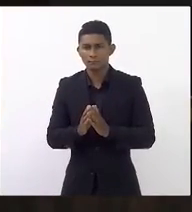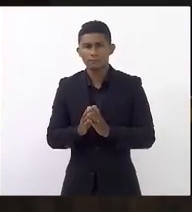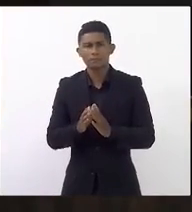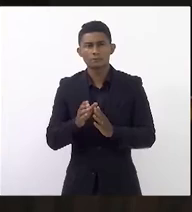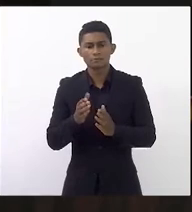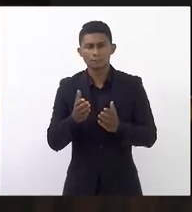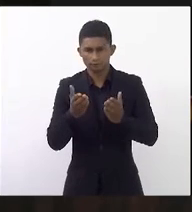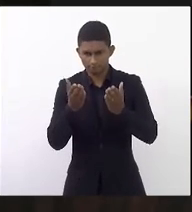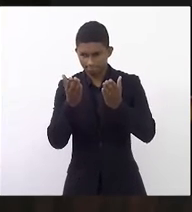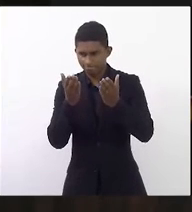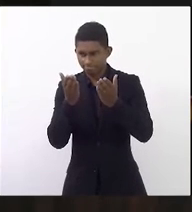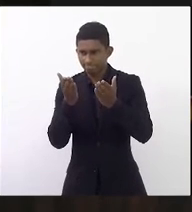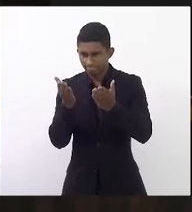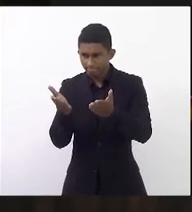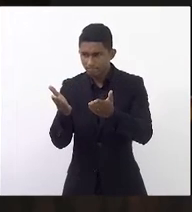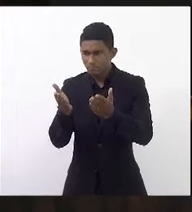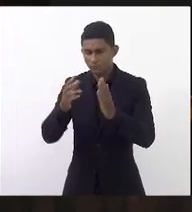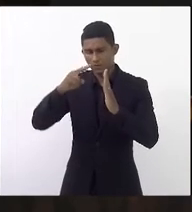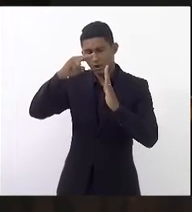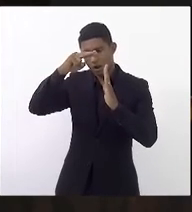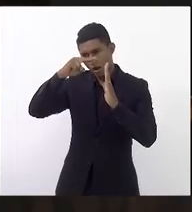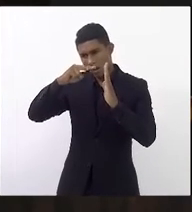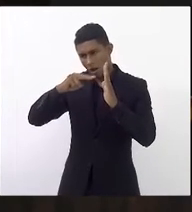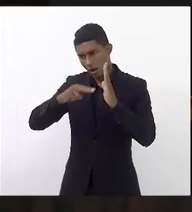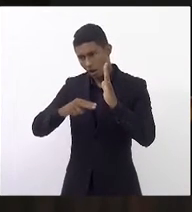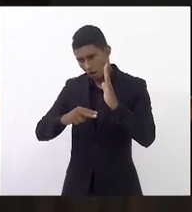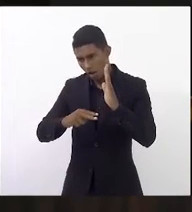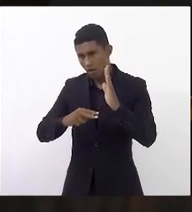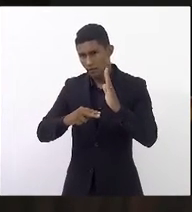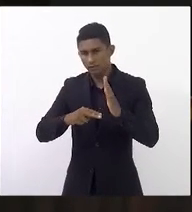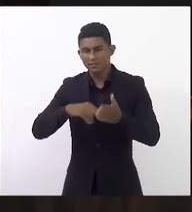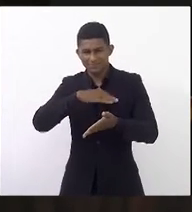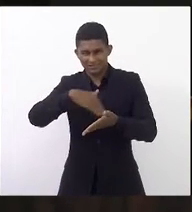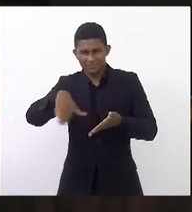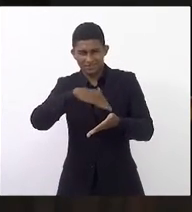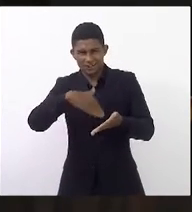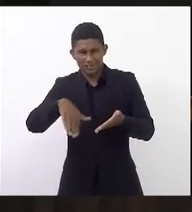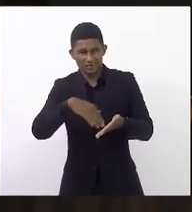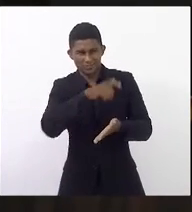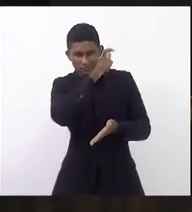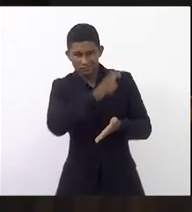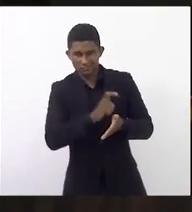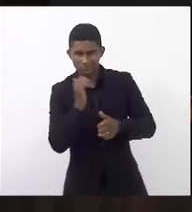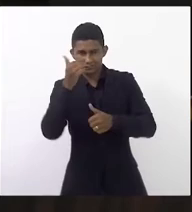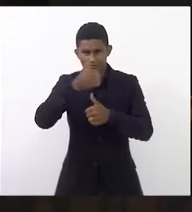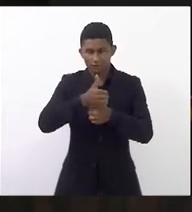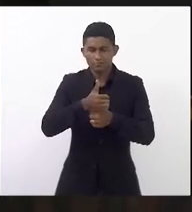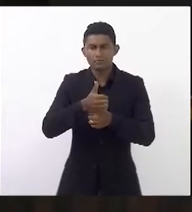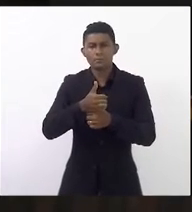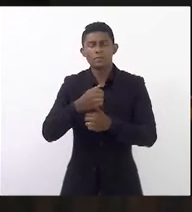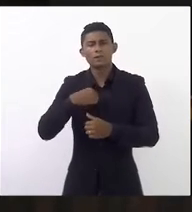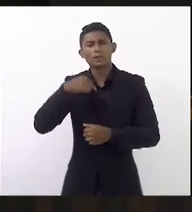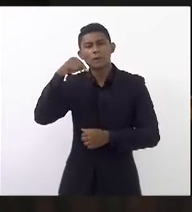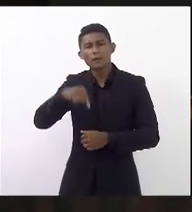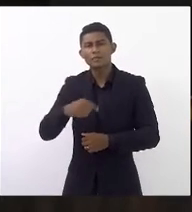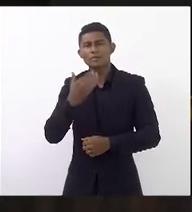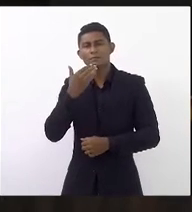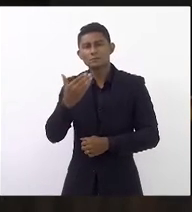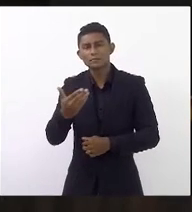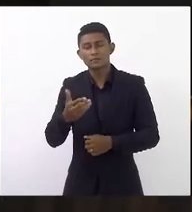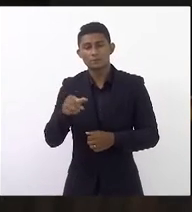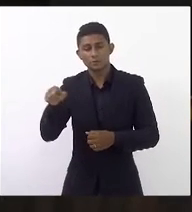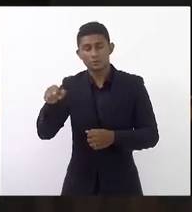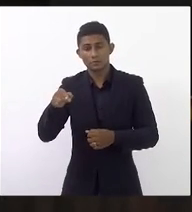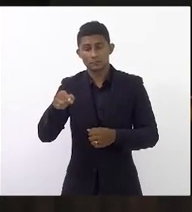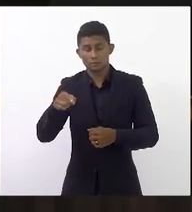Excelência está lendo e fazendo o papel, das vezes, da secretaria. Quero corrigir aqui e pedir e comunicar à bancada do